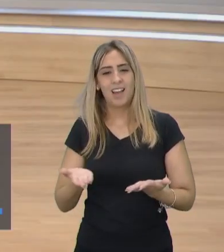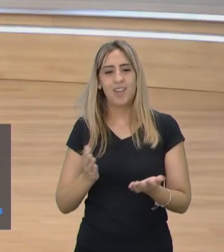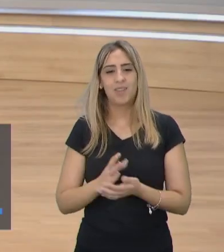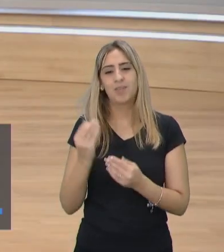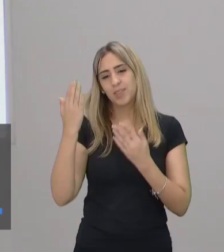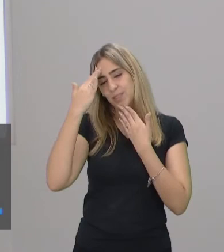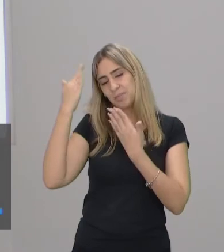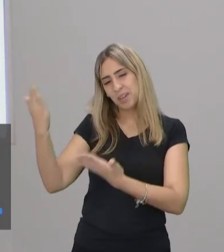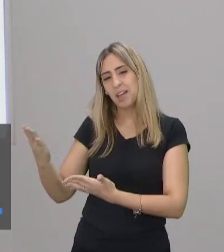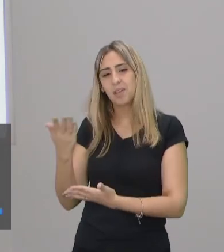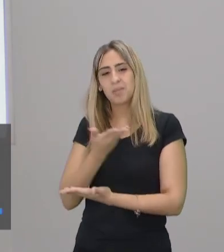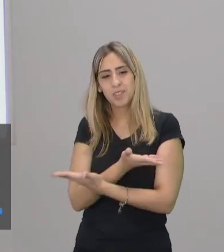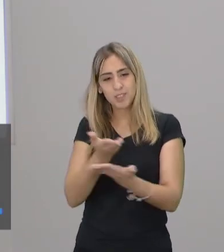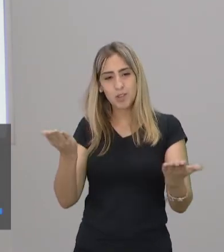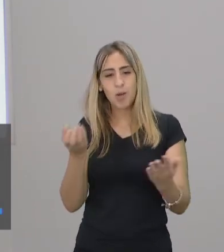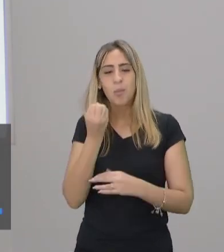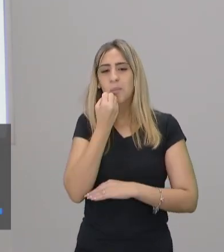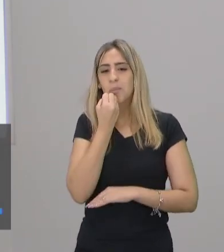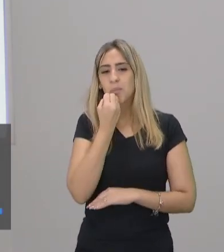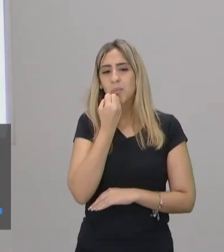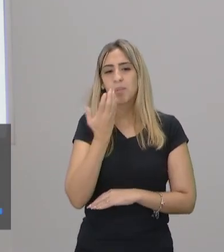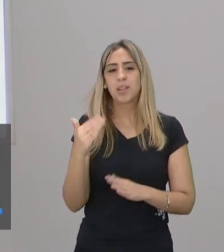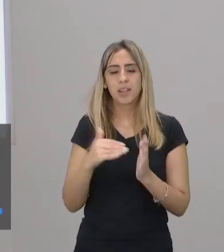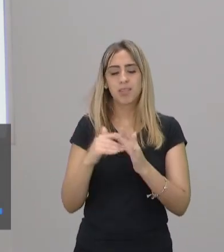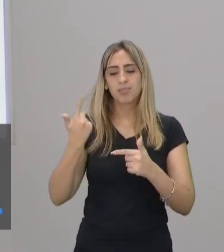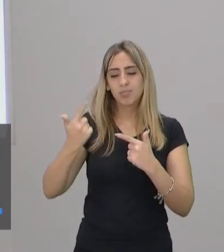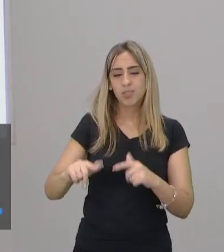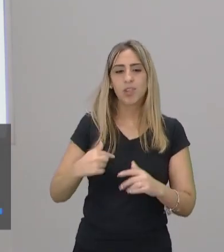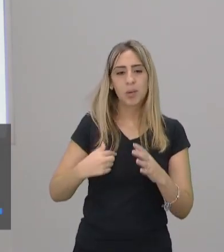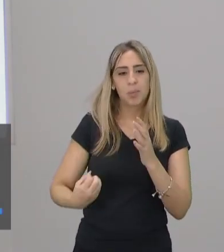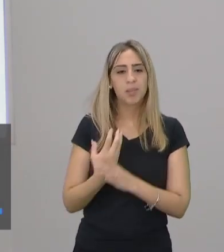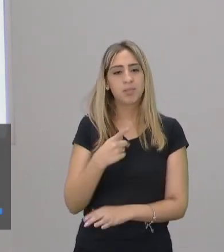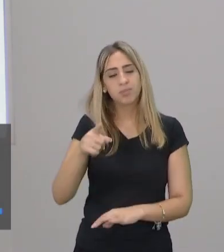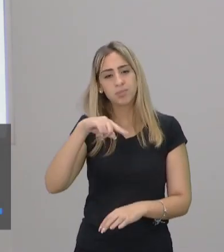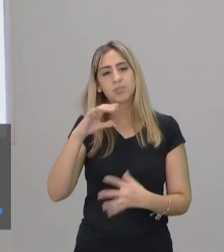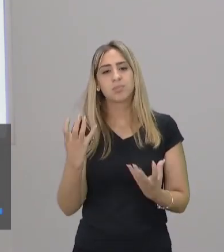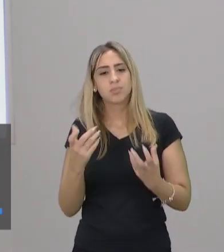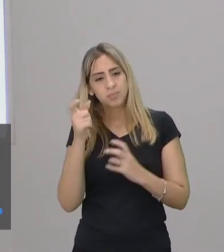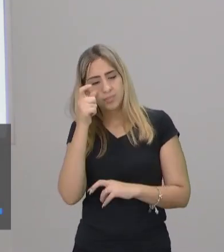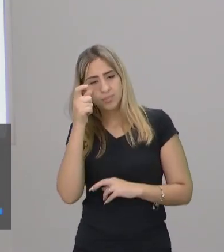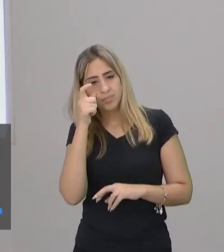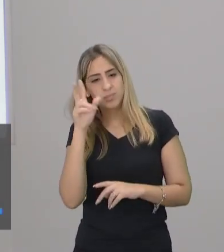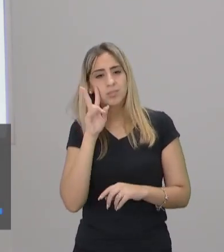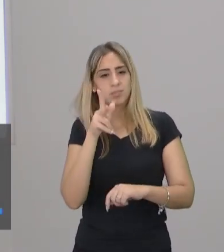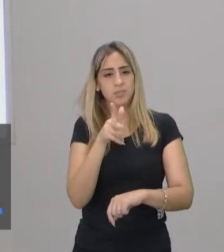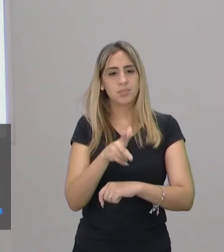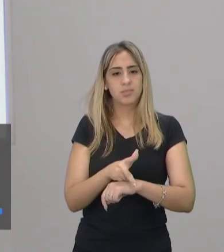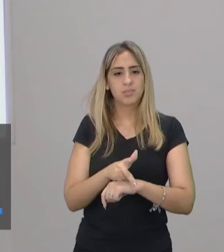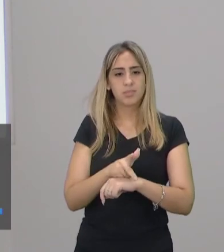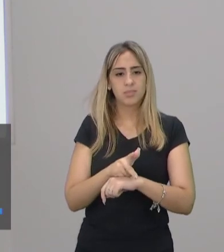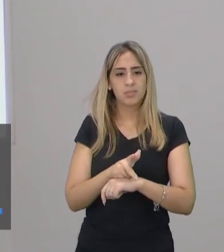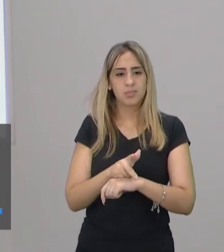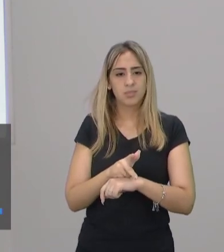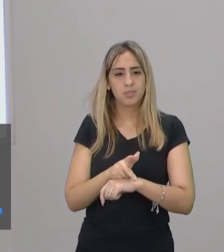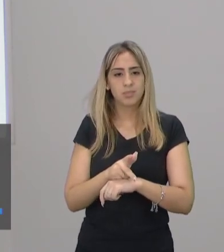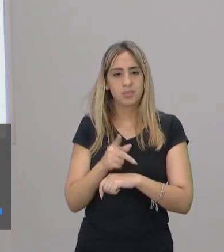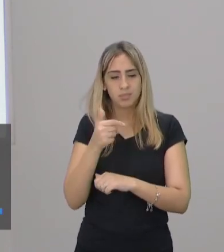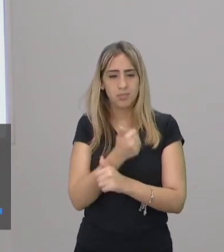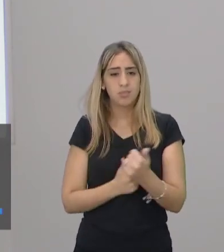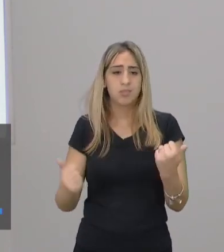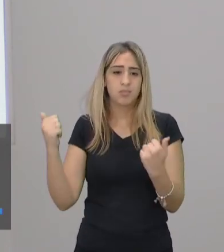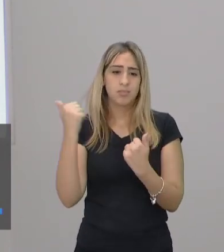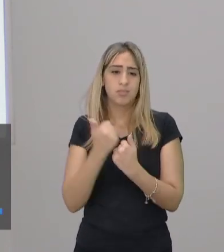ter aceitado o convite. Obrigada, pessoal. Até qualquer dia apareço. Aí, se também quiserem assistir os vídeos, né? Procurar lá no